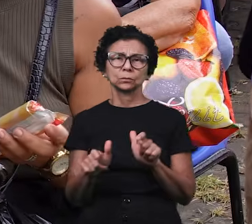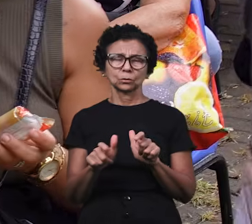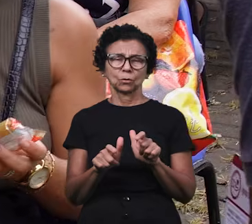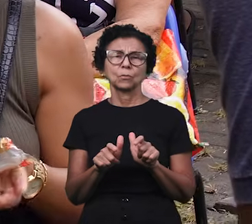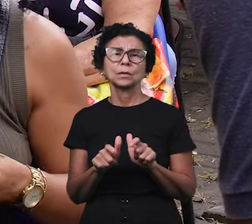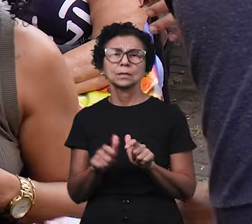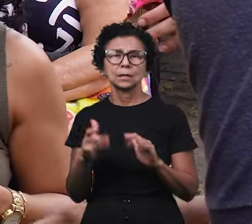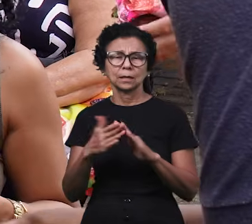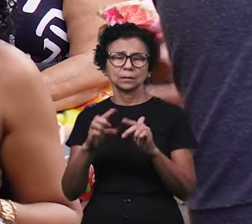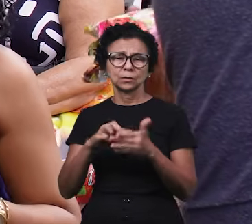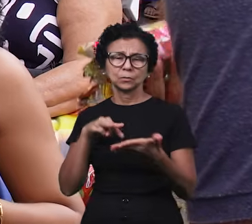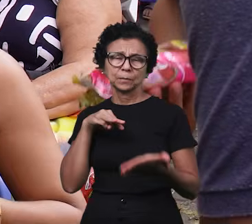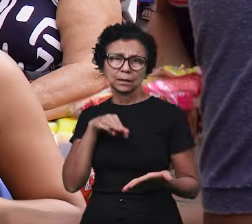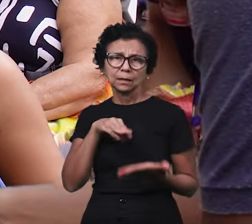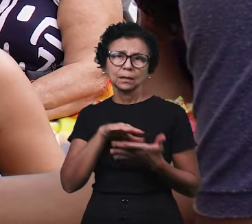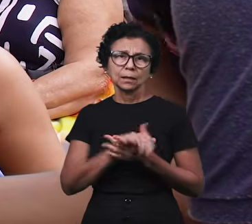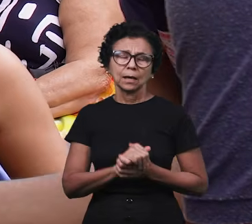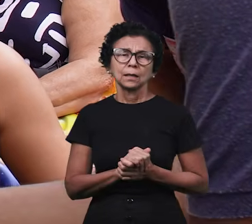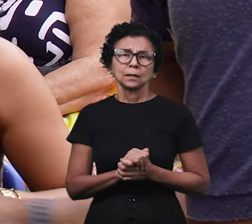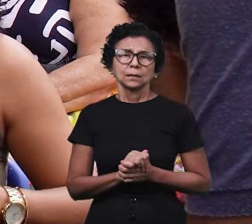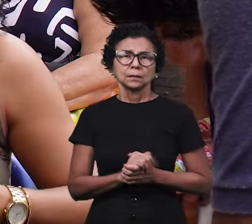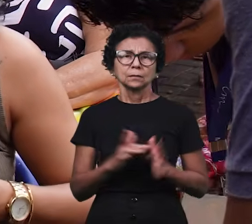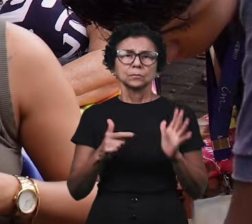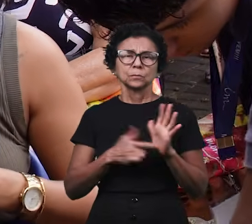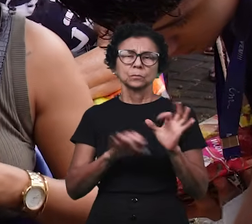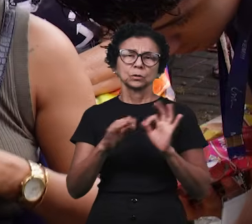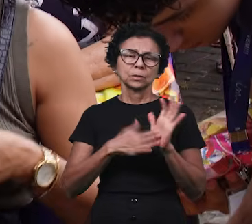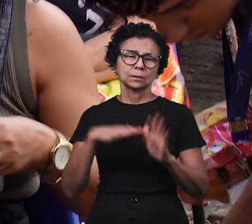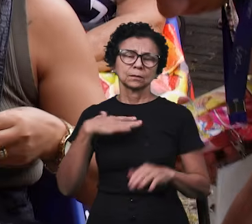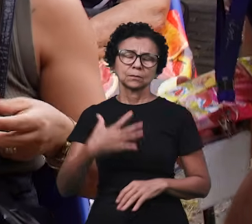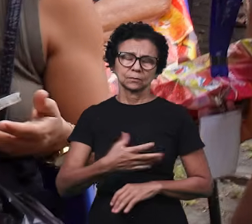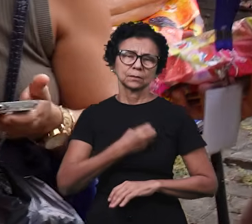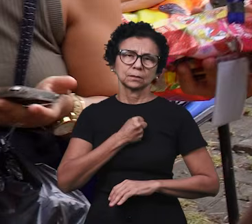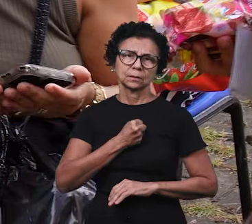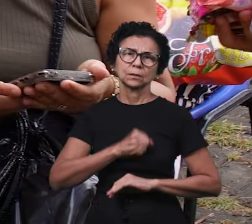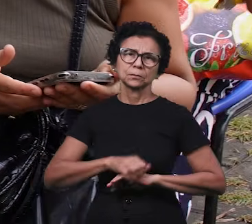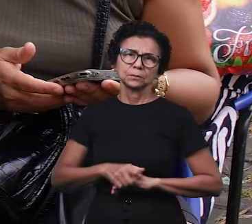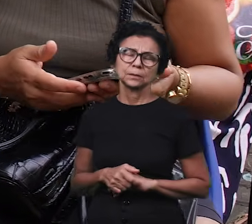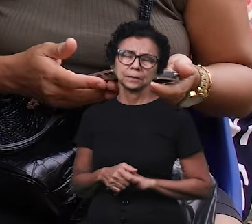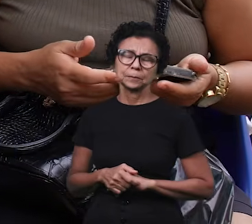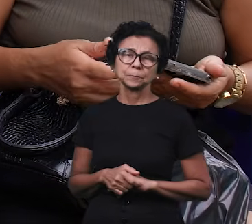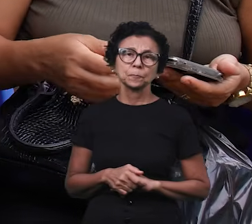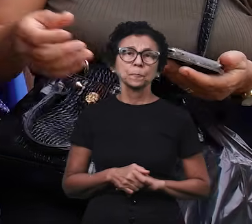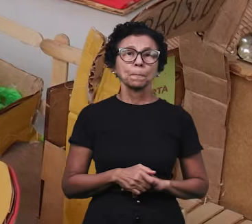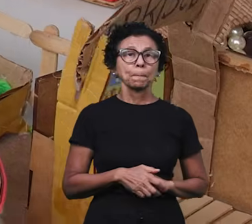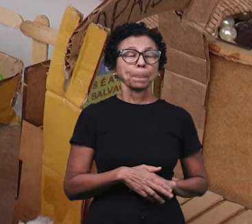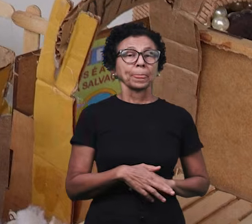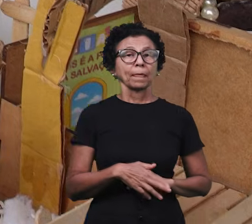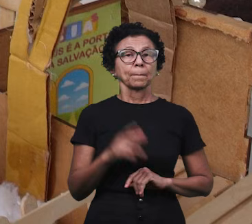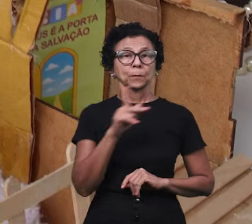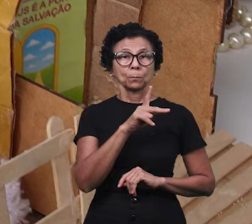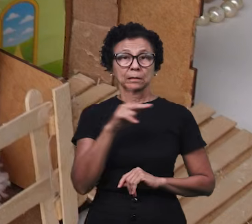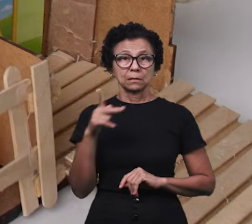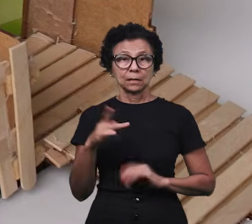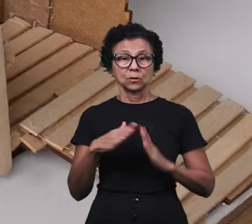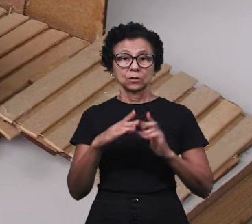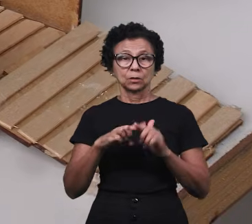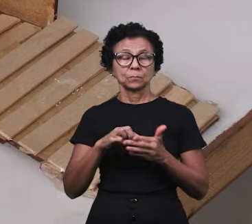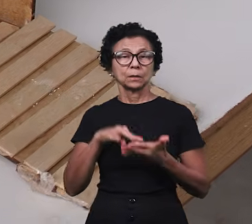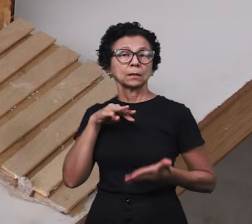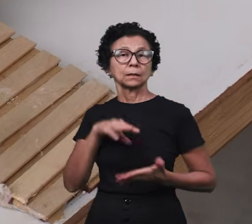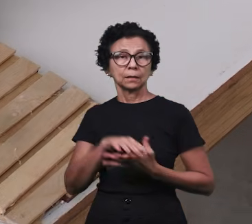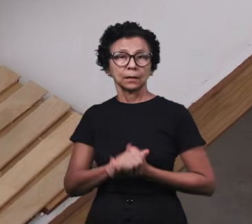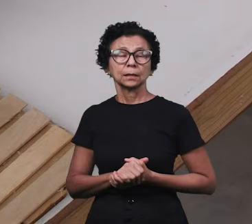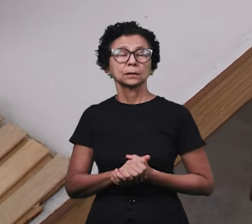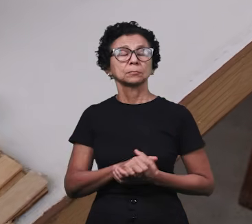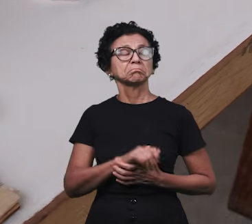O pastor Alexandre Gueiros, atual presidente da Igreja Cristã Maranata, ressalta a importância dessas ações, um